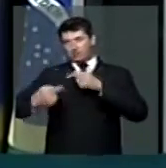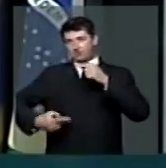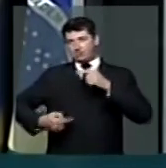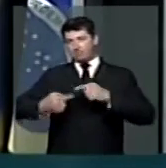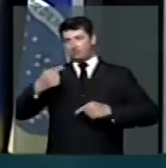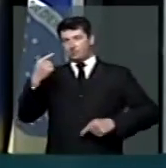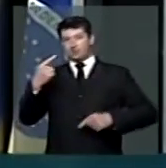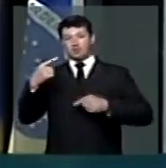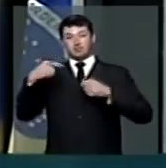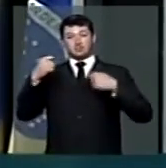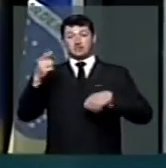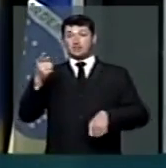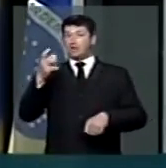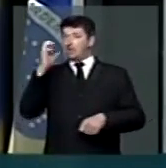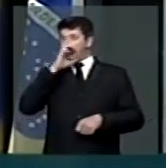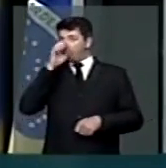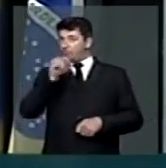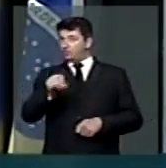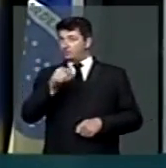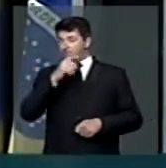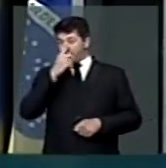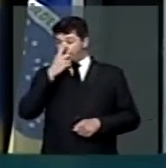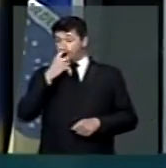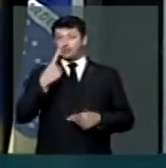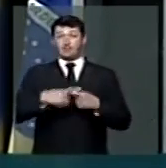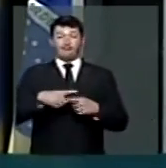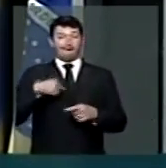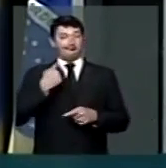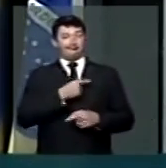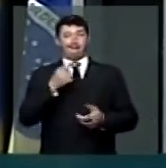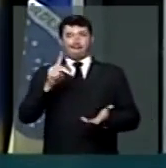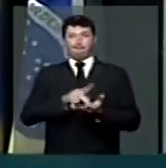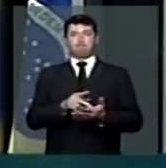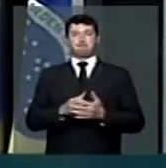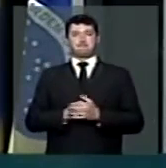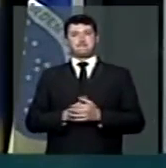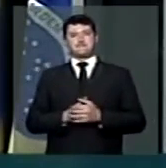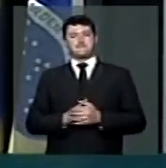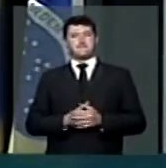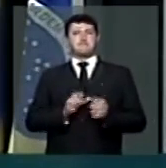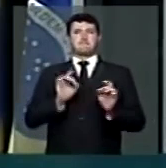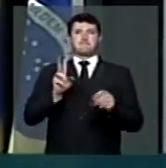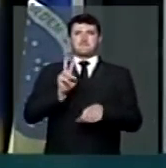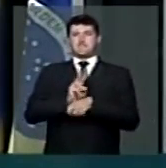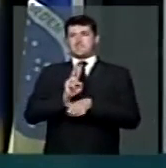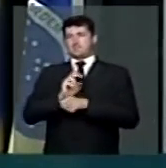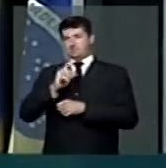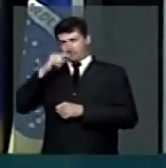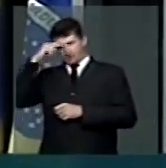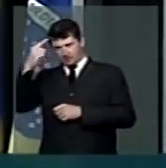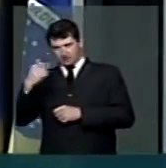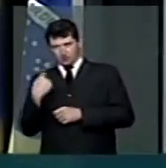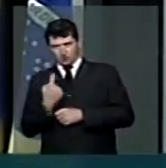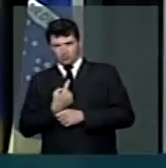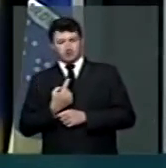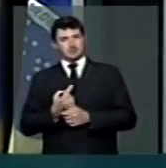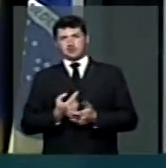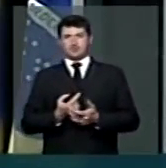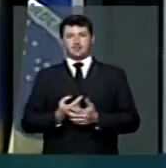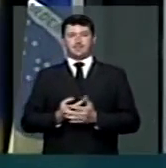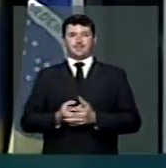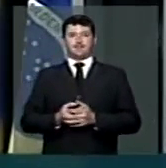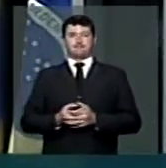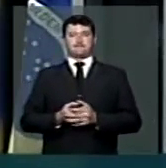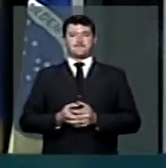de forma imediata, para que nós possamos, de fato, não apenas defender as ideias com as